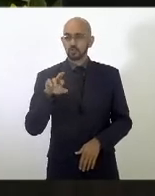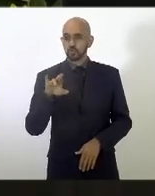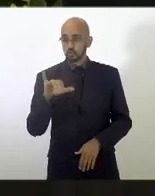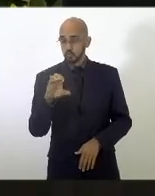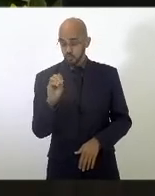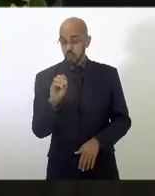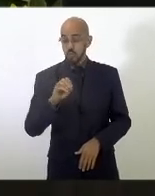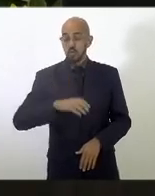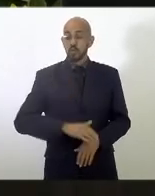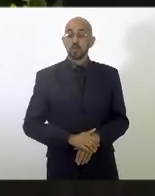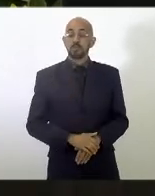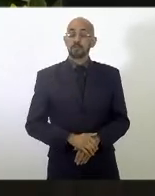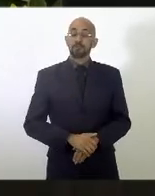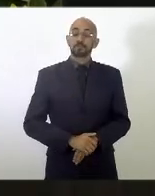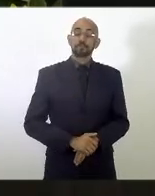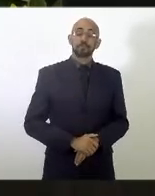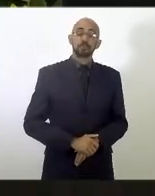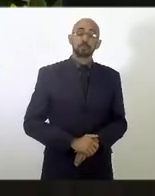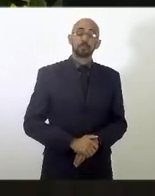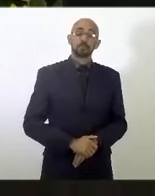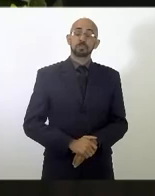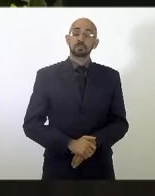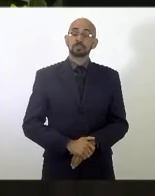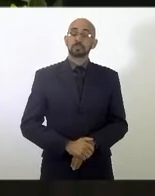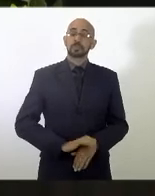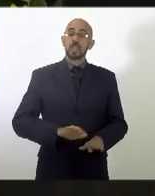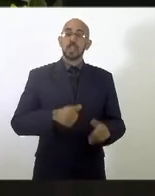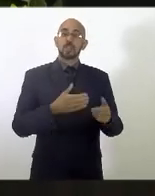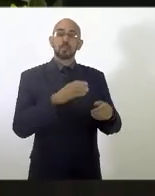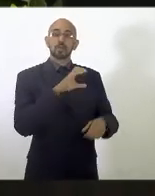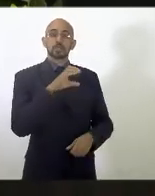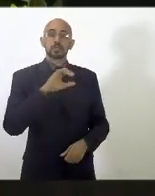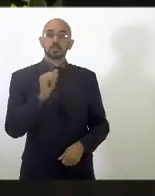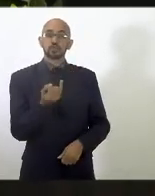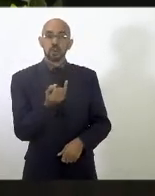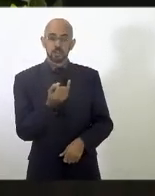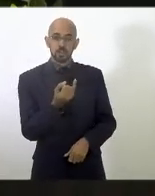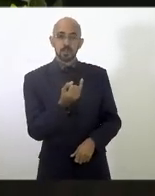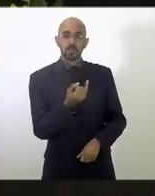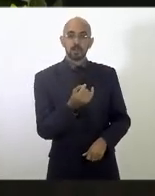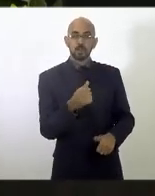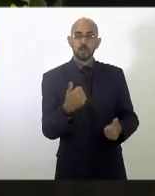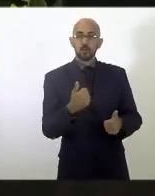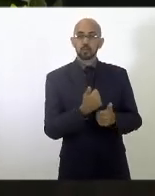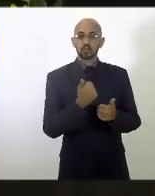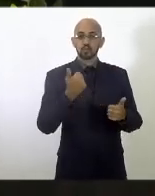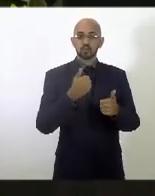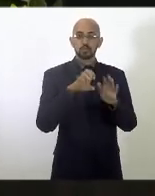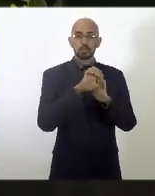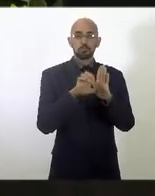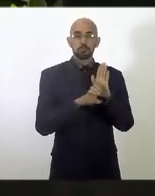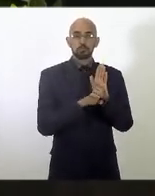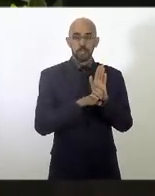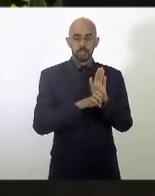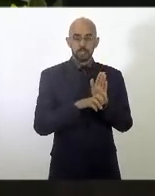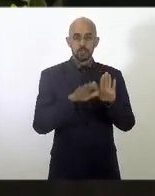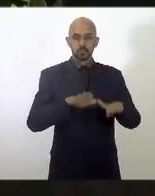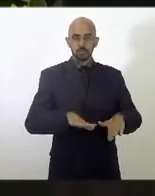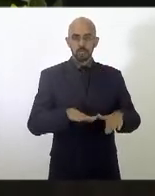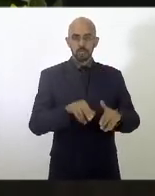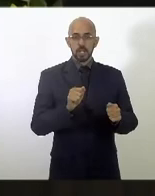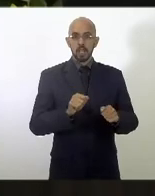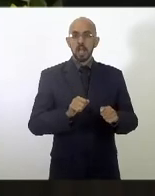votação, parecer da Comissão de Constituição e Justiça com subemenda, a emenda de plenário. Senhores que aprovam, permaneçam como estão, aprovado. Em